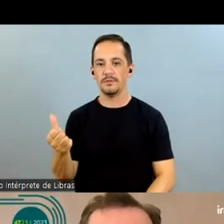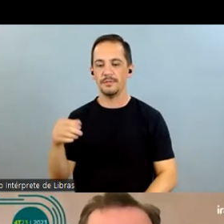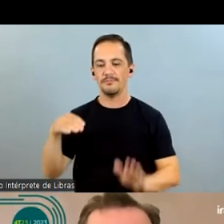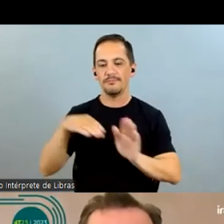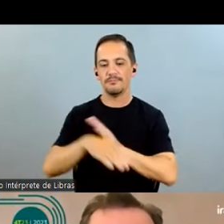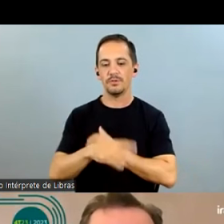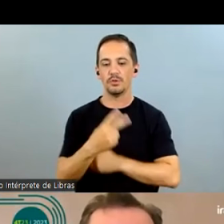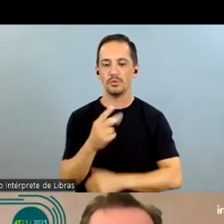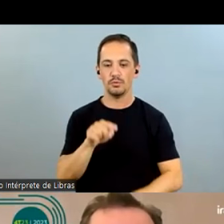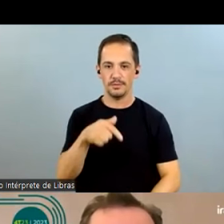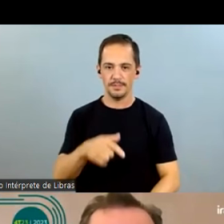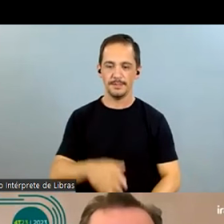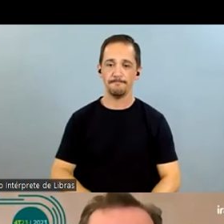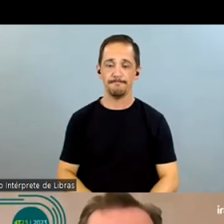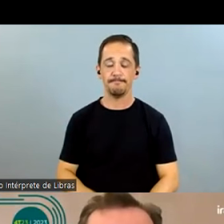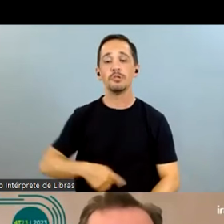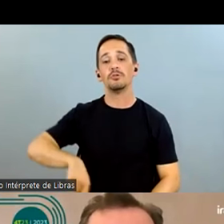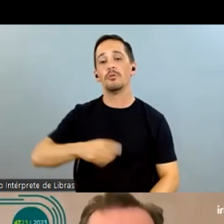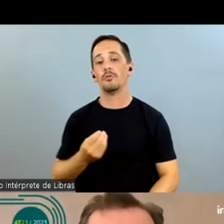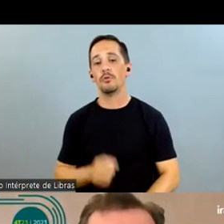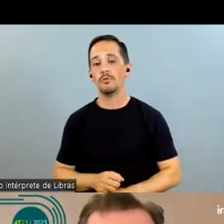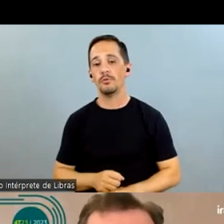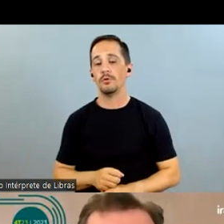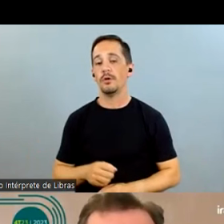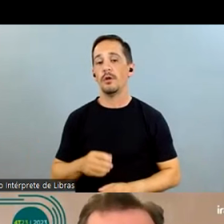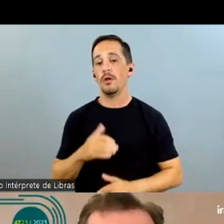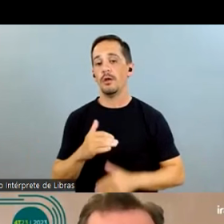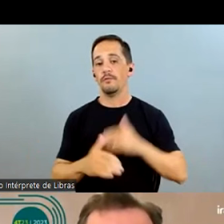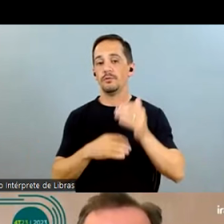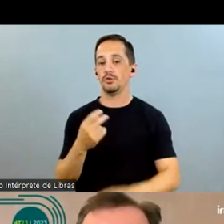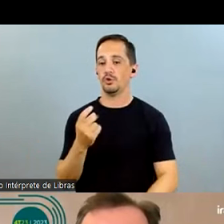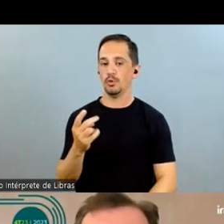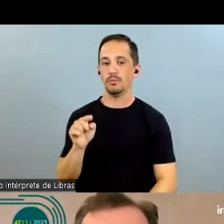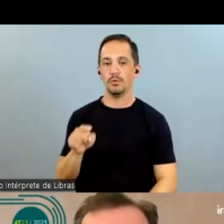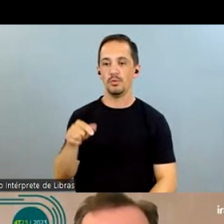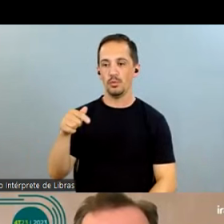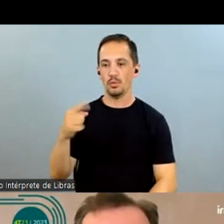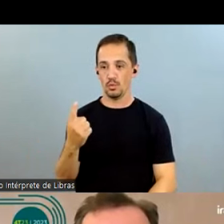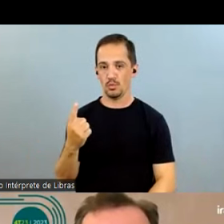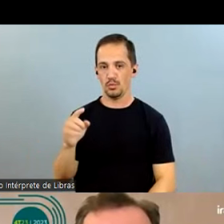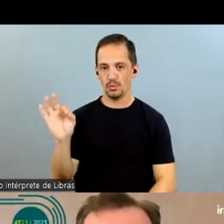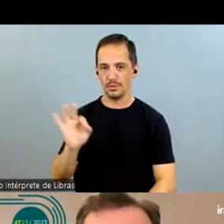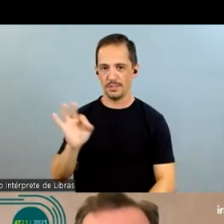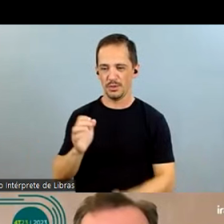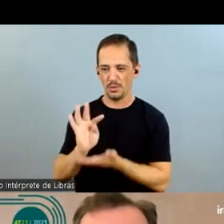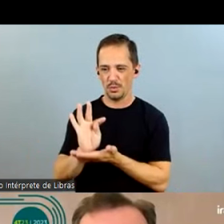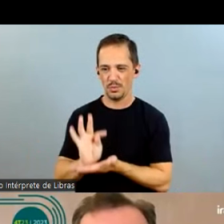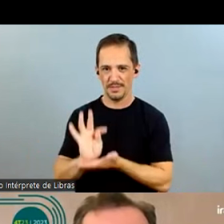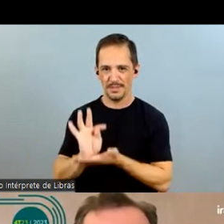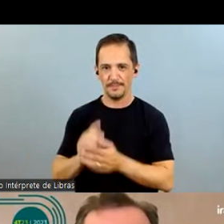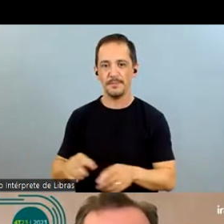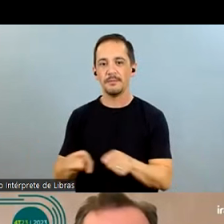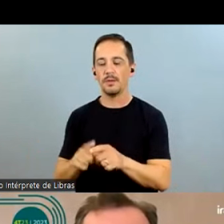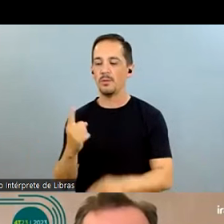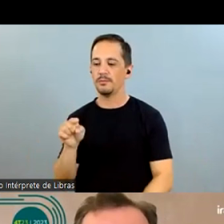no nosso caso nós tivemos uma evolução em toneladas de 12.1 por eh e um aumento de 1.7 em